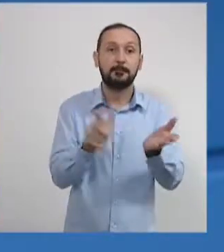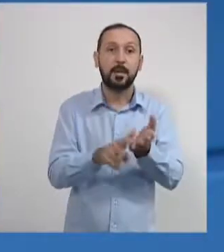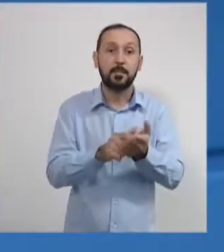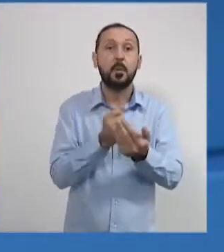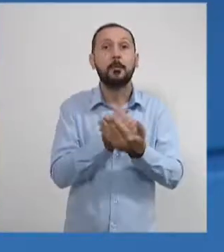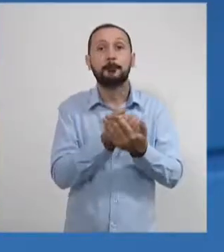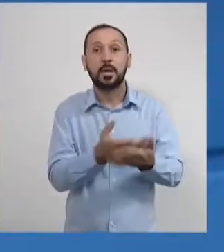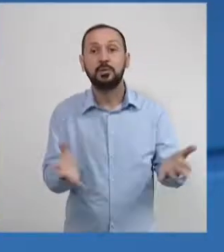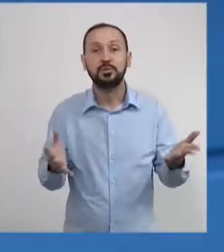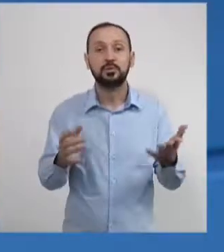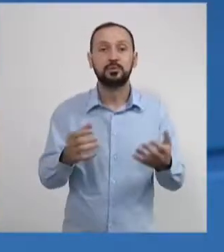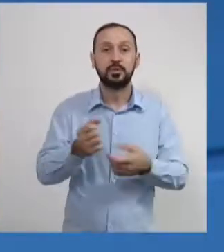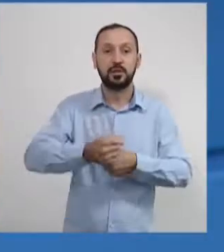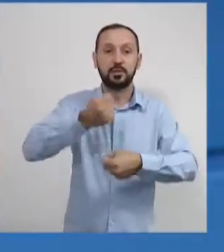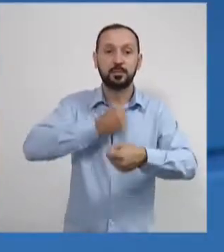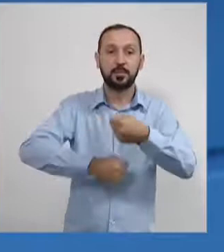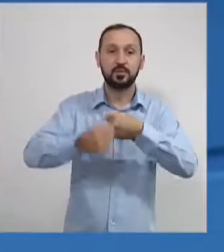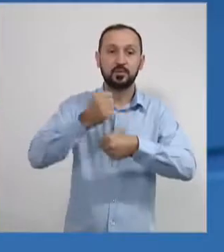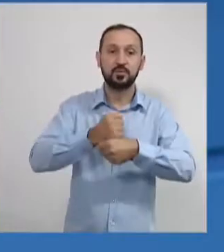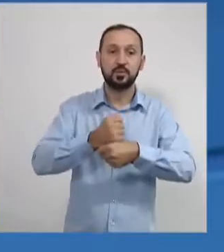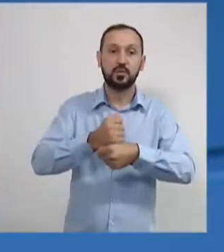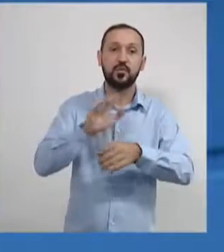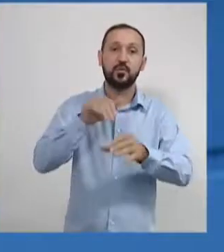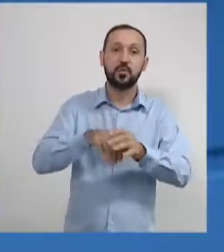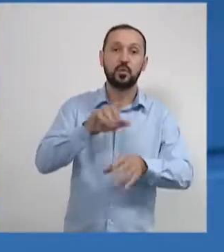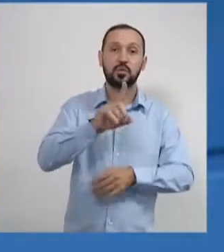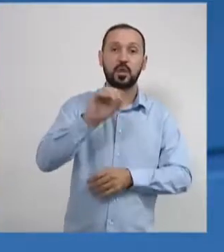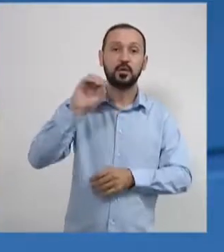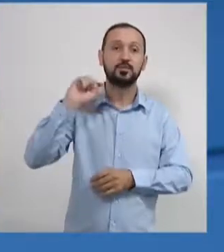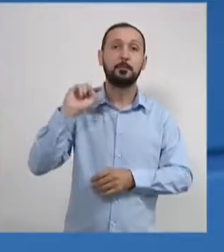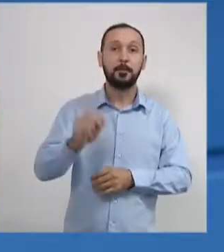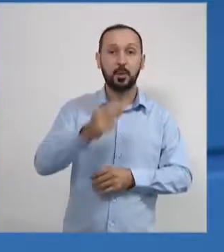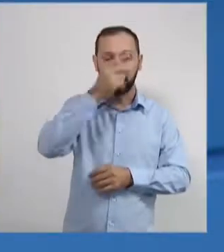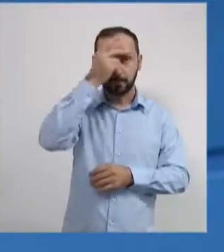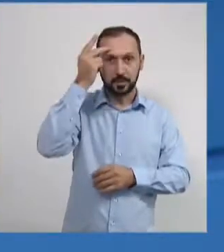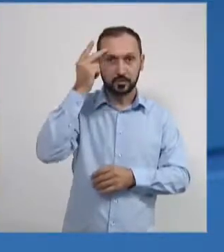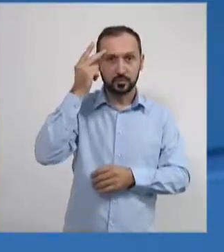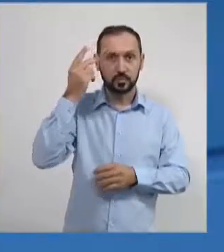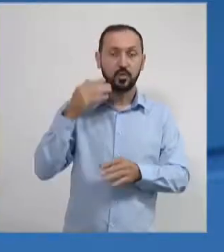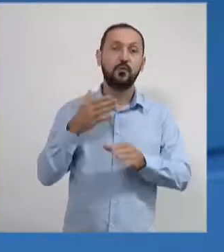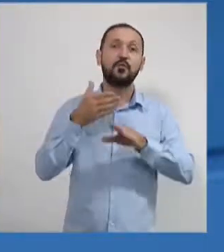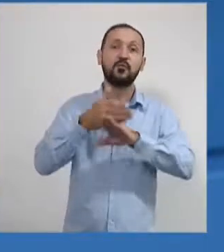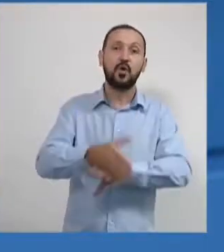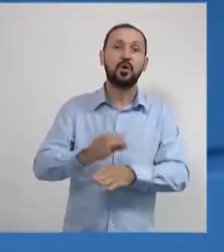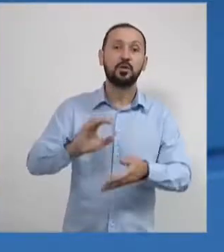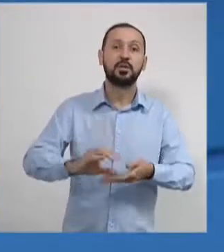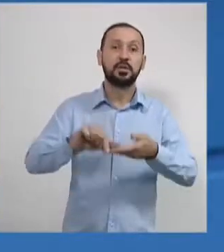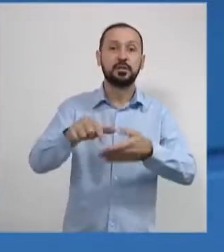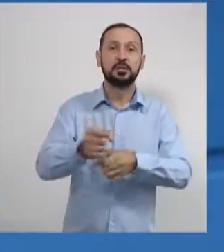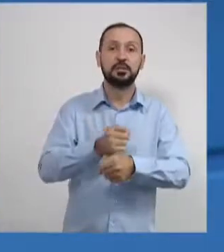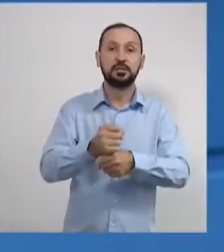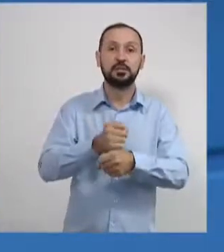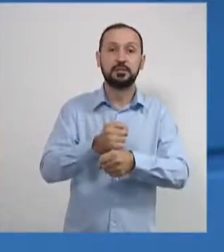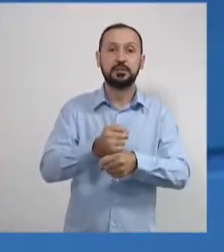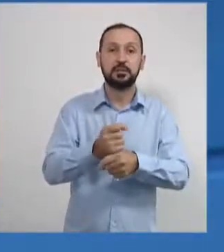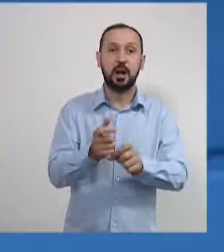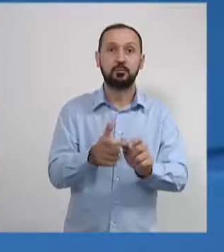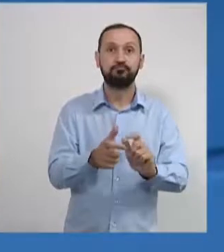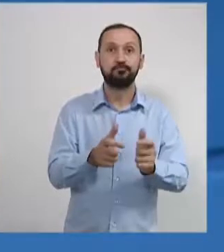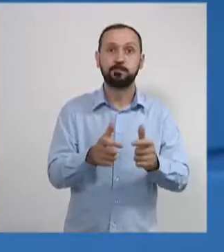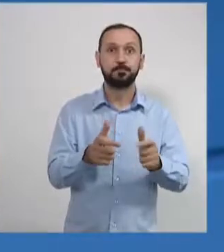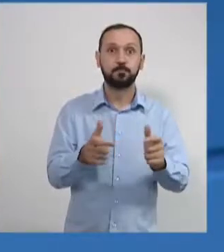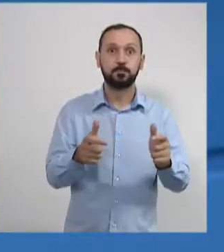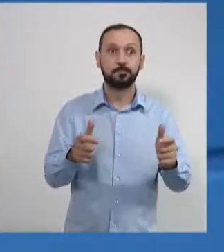todo mundo. Ano passado votou 10 mil pessoas, 10 mil eleitores foram votar no Conselho Tutelar. Esse ano aumentou muito,